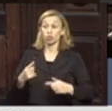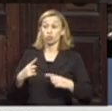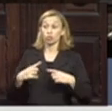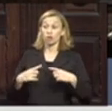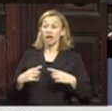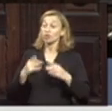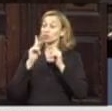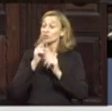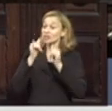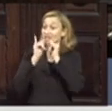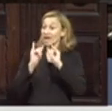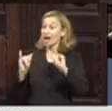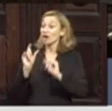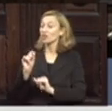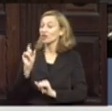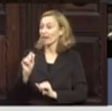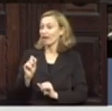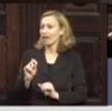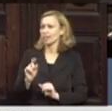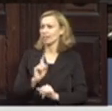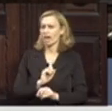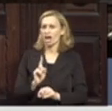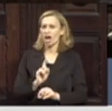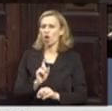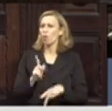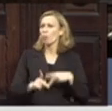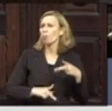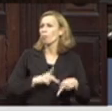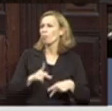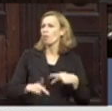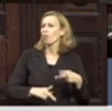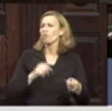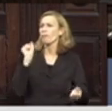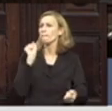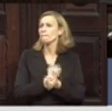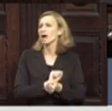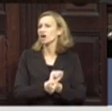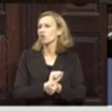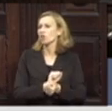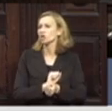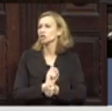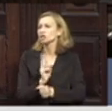os mosquitos reaparecem e automaticamente,